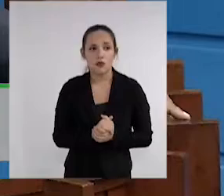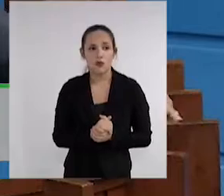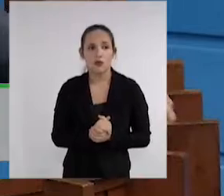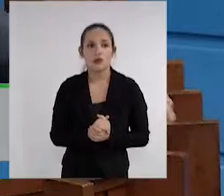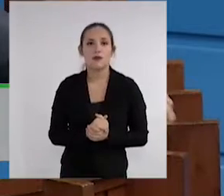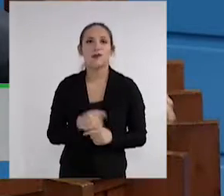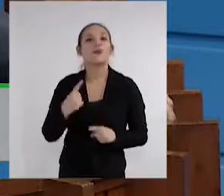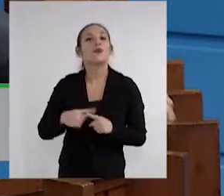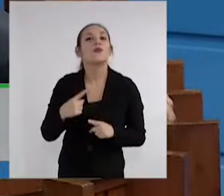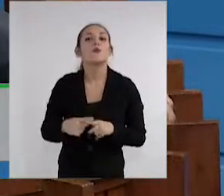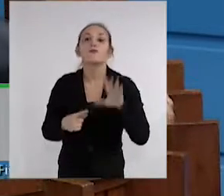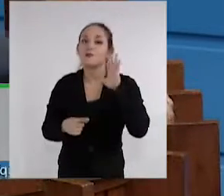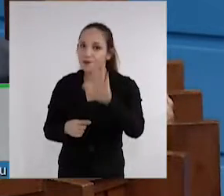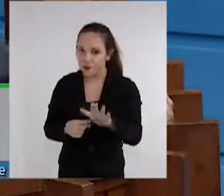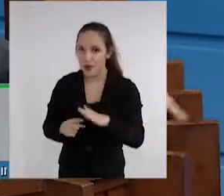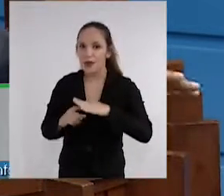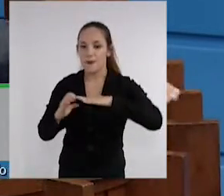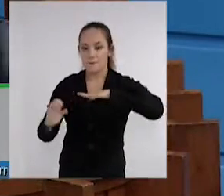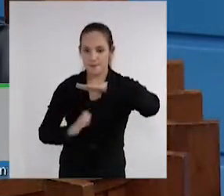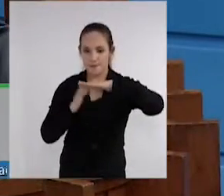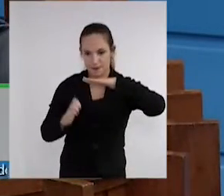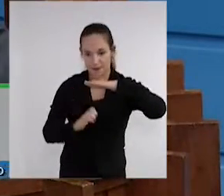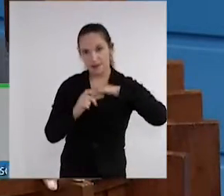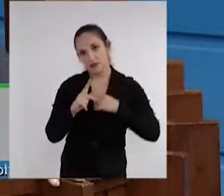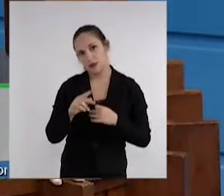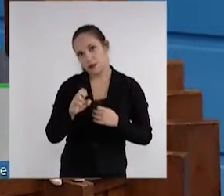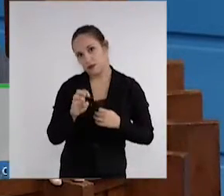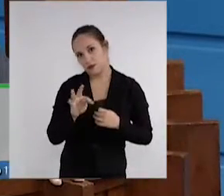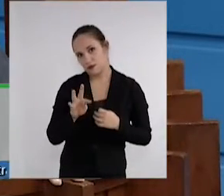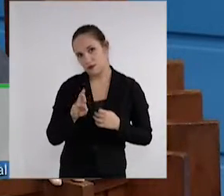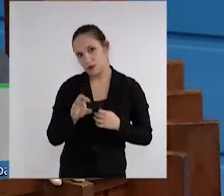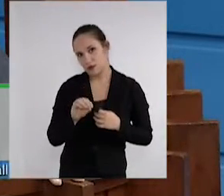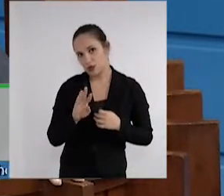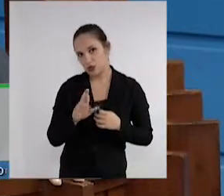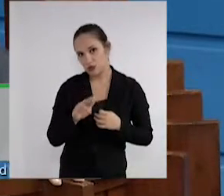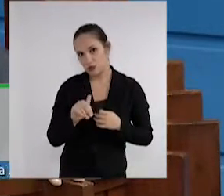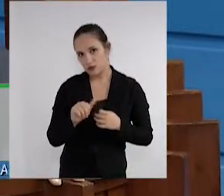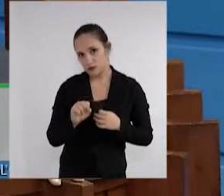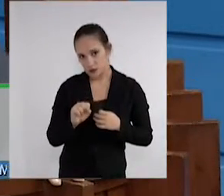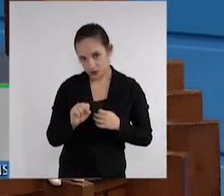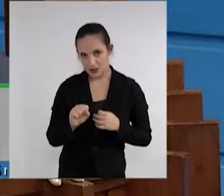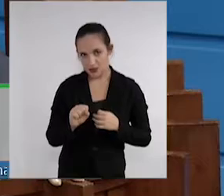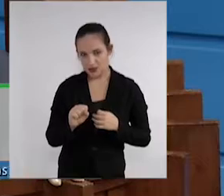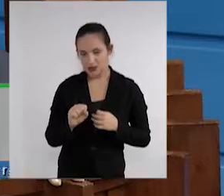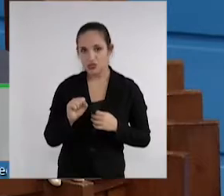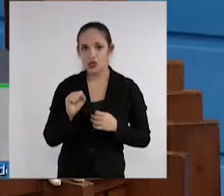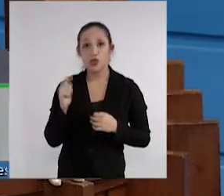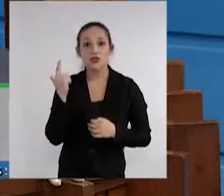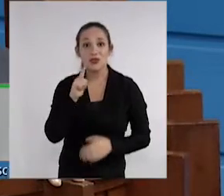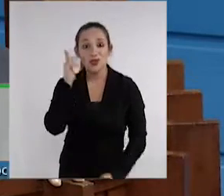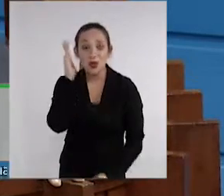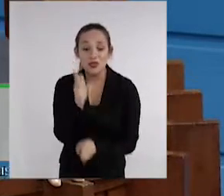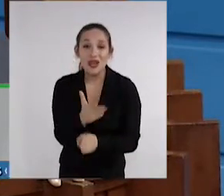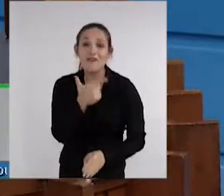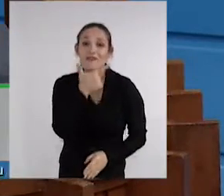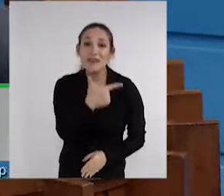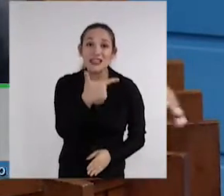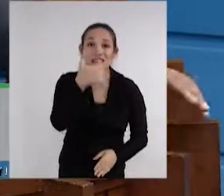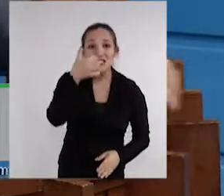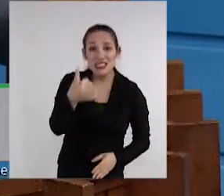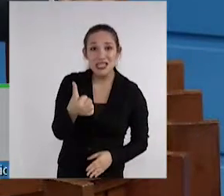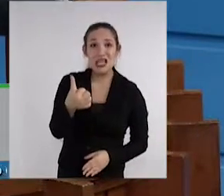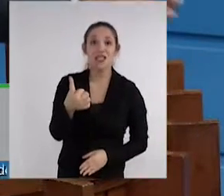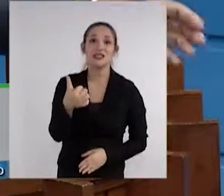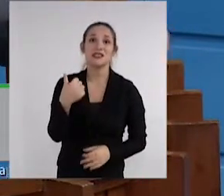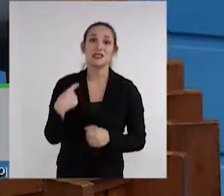xisto em 26 municípios do Mato Grosso do Sul. O primeiro leilão é de 17, mas nós temos mais 9 municípios aí que